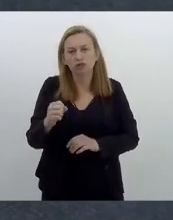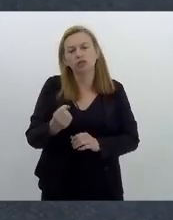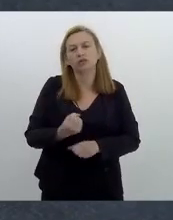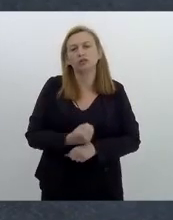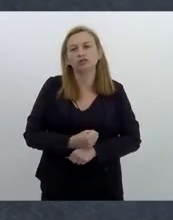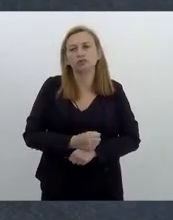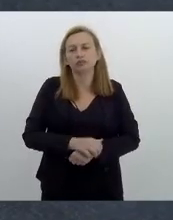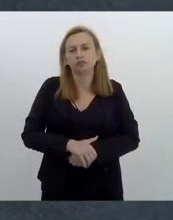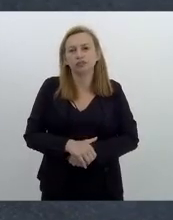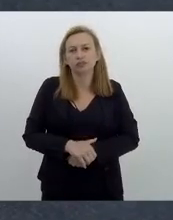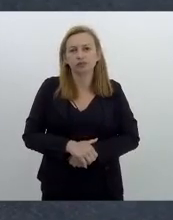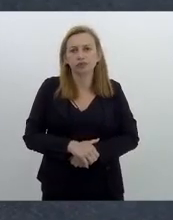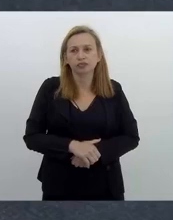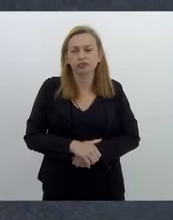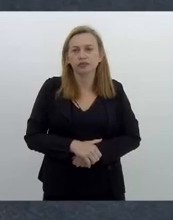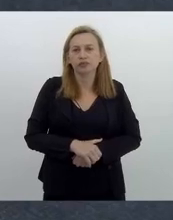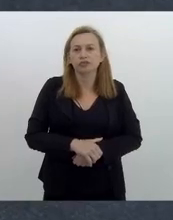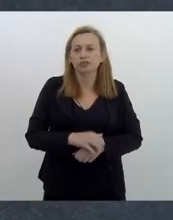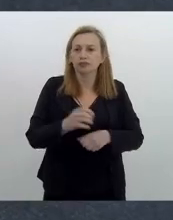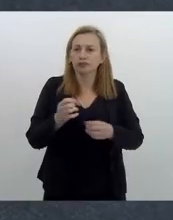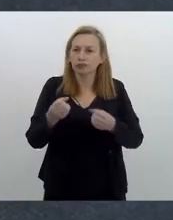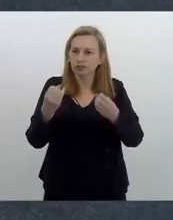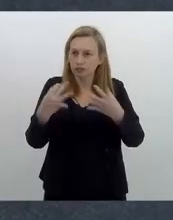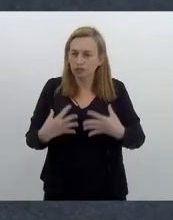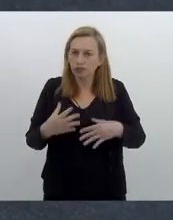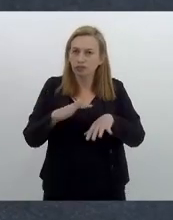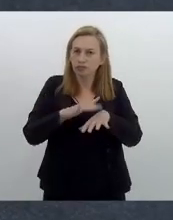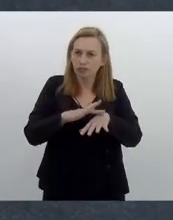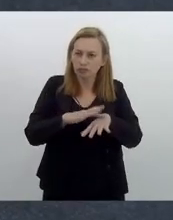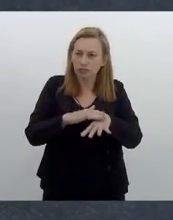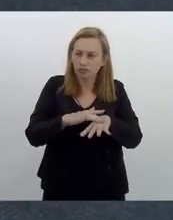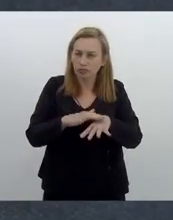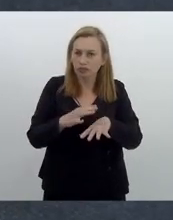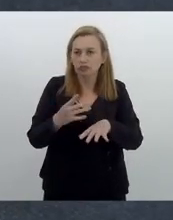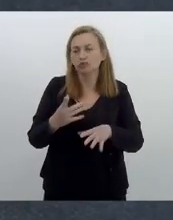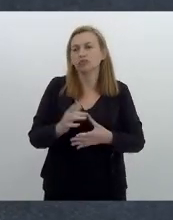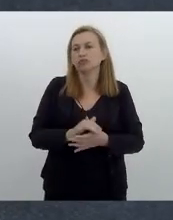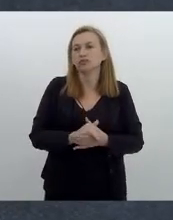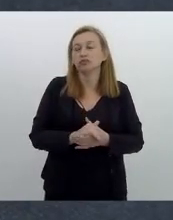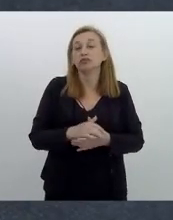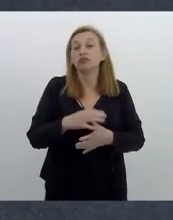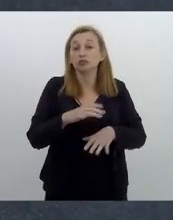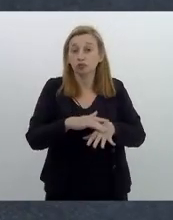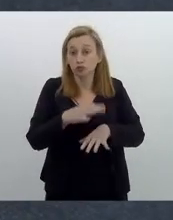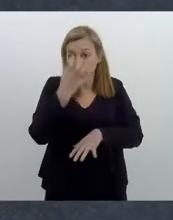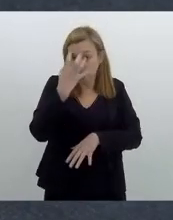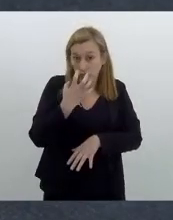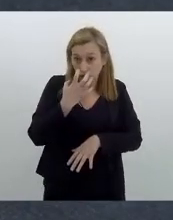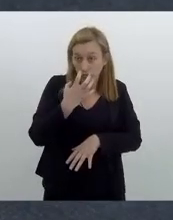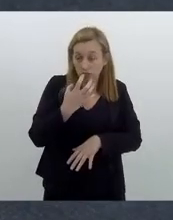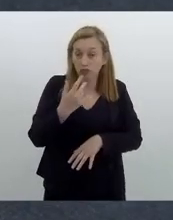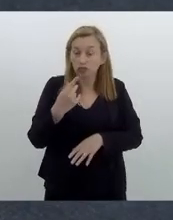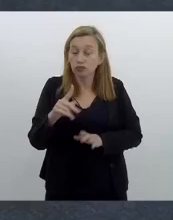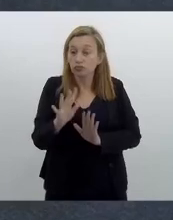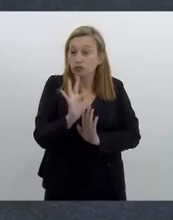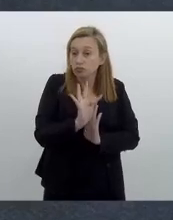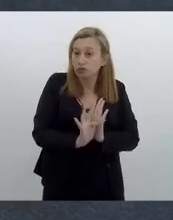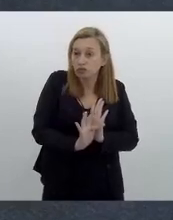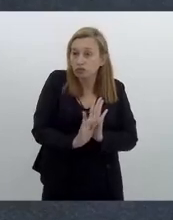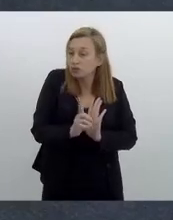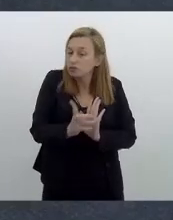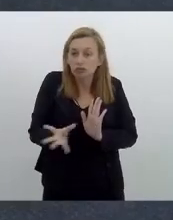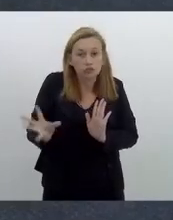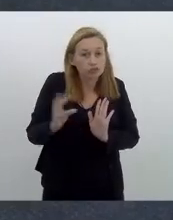as doenças Incluindo entre elas Doença grave E no seu texto Não está